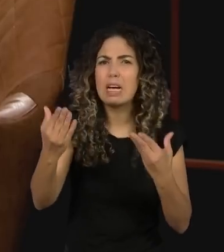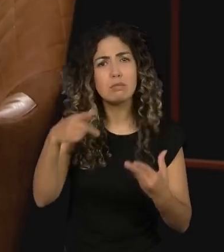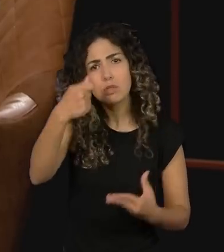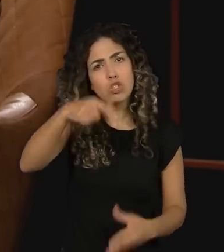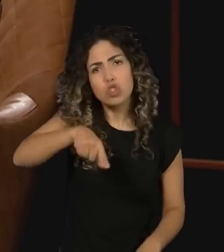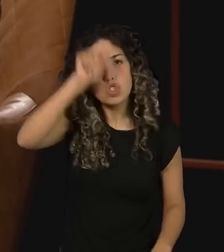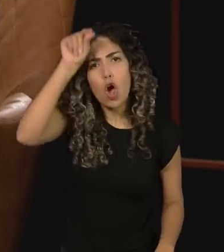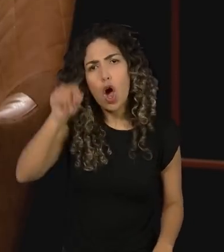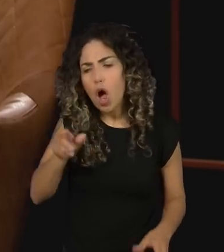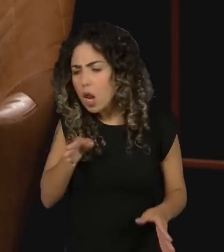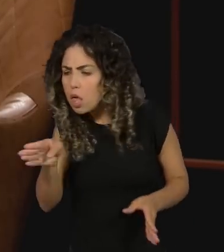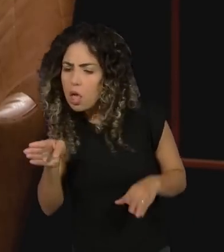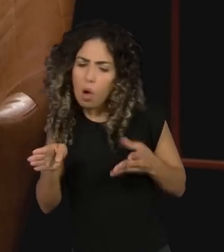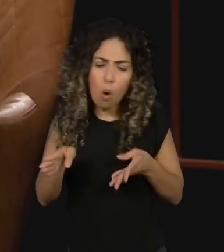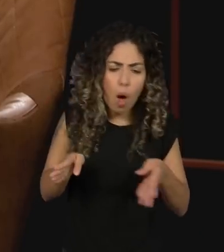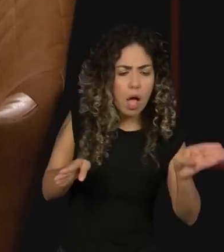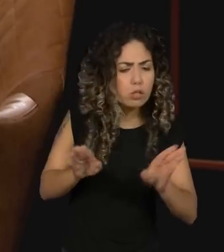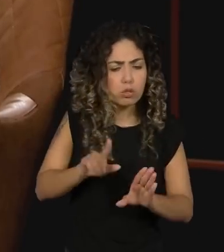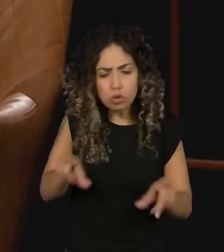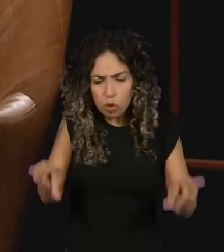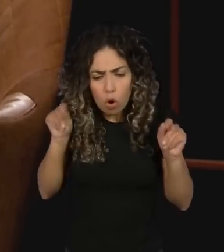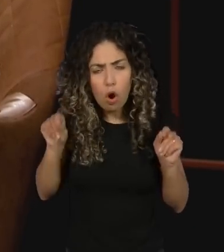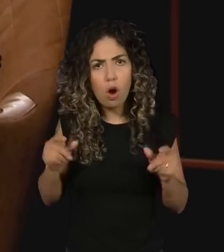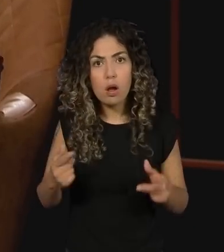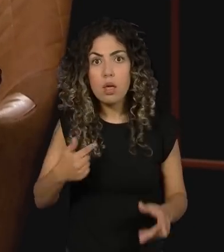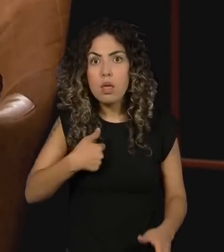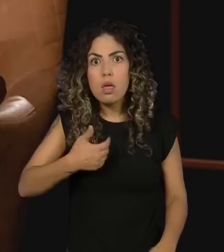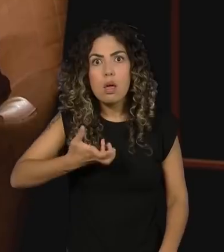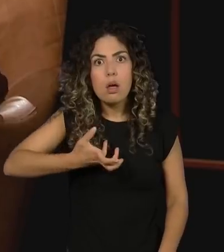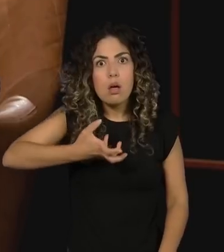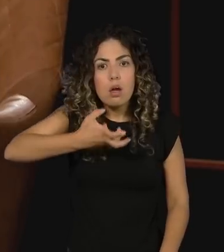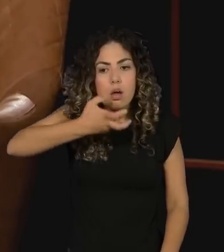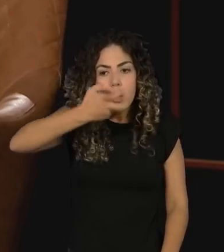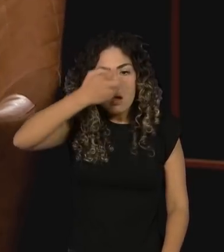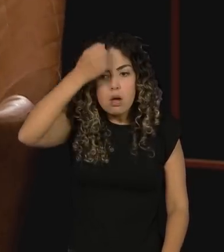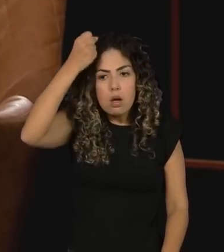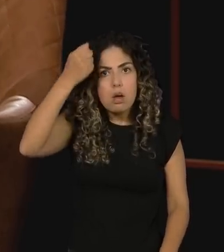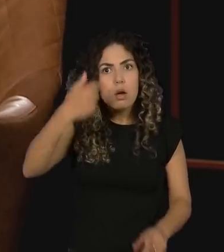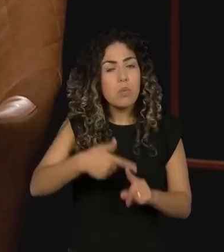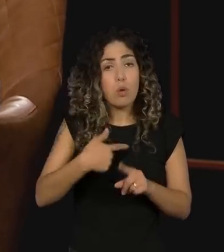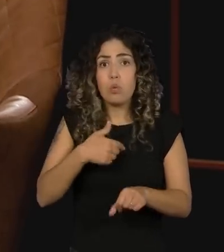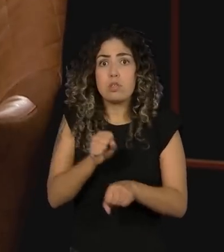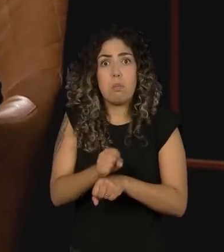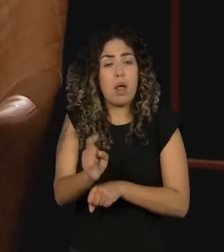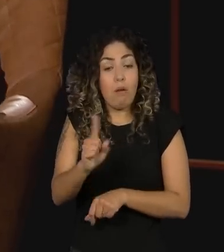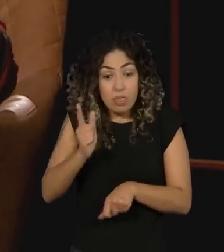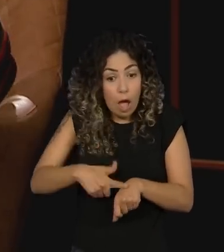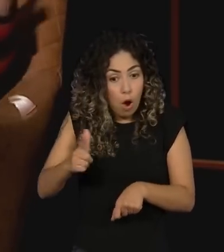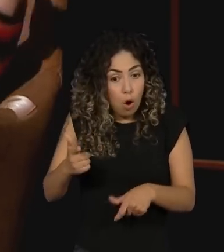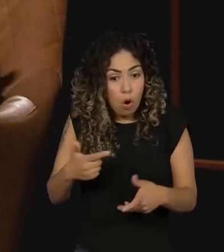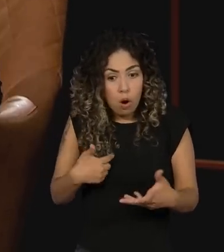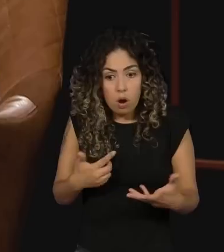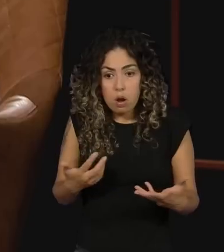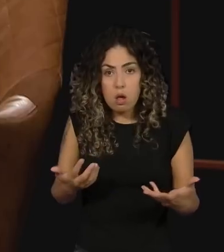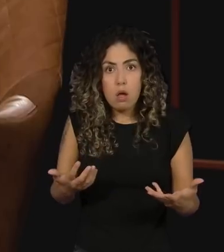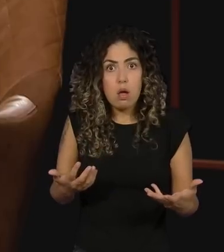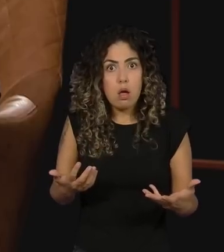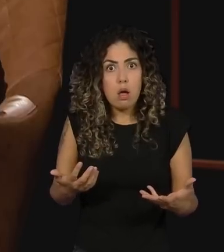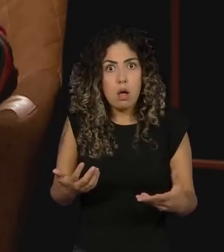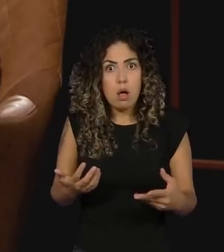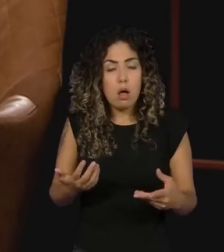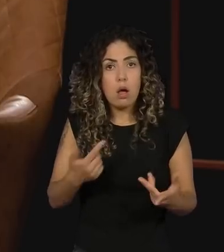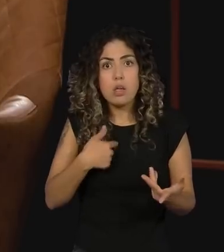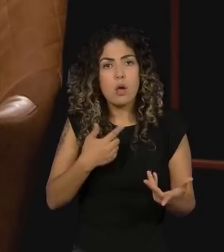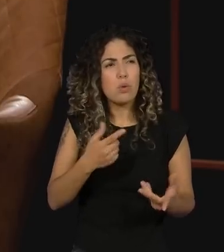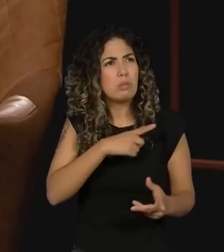decida. Não existe isso. E eu fiquei muito constrangida, eu não esperava, sei lá, na hora eu tinha um rabino do meu lado, que eu